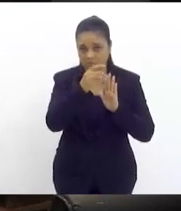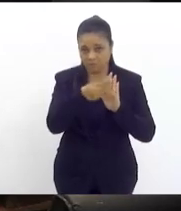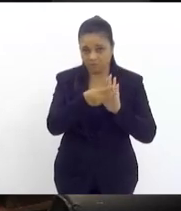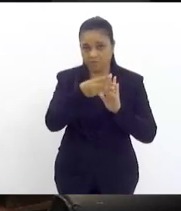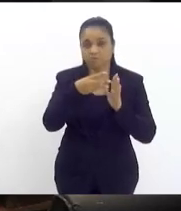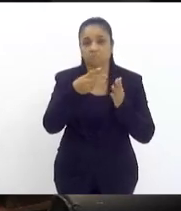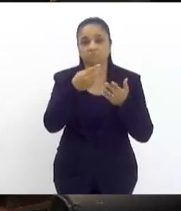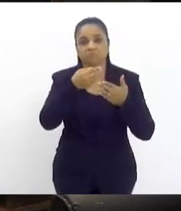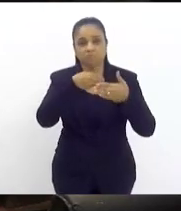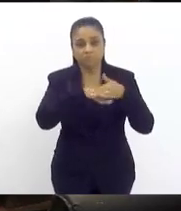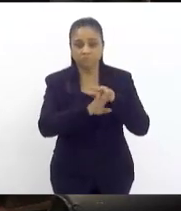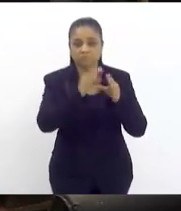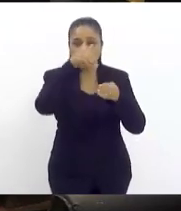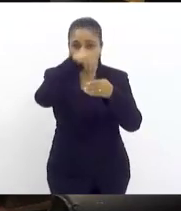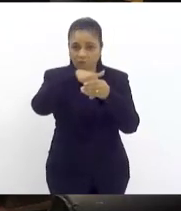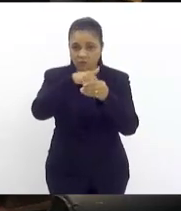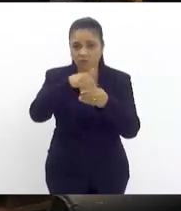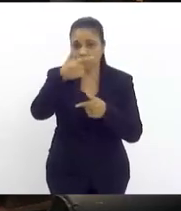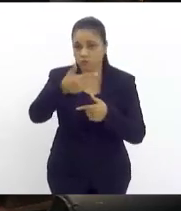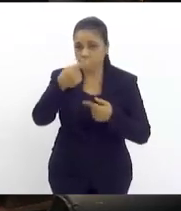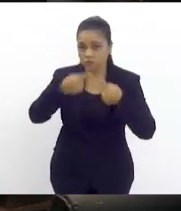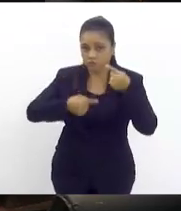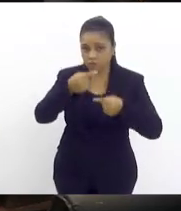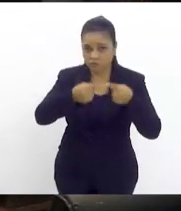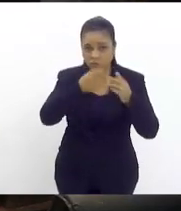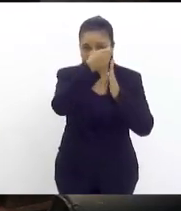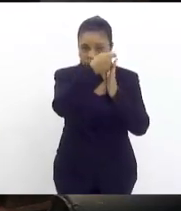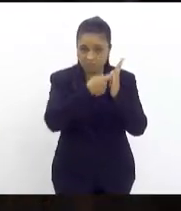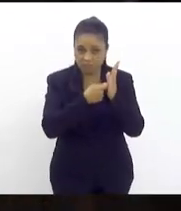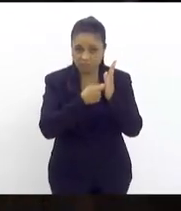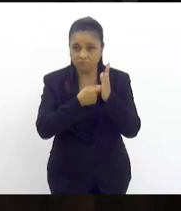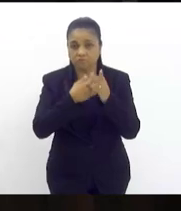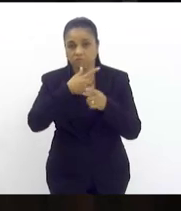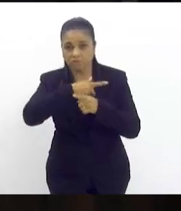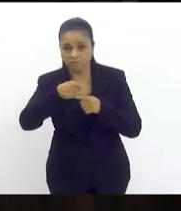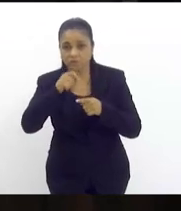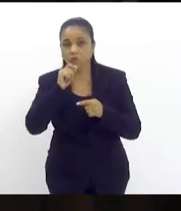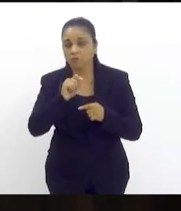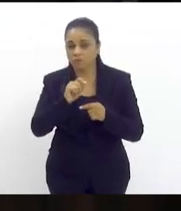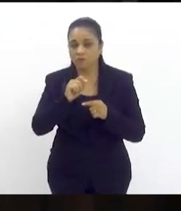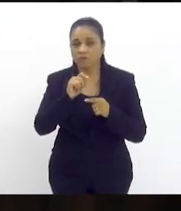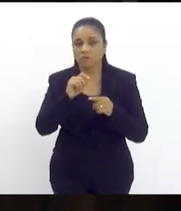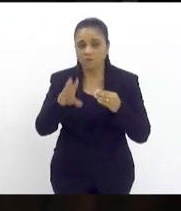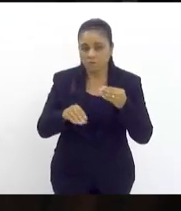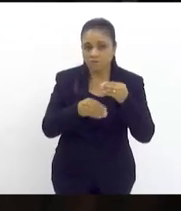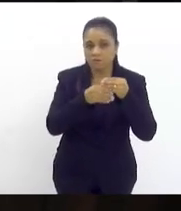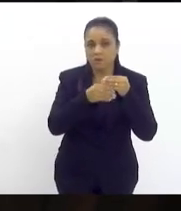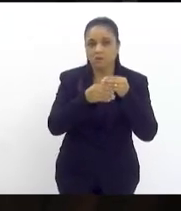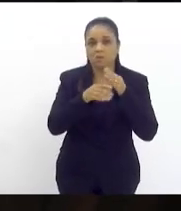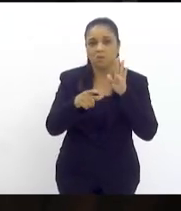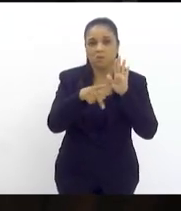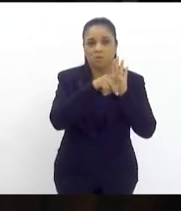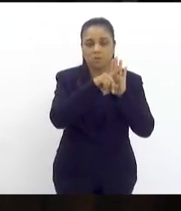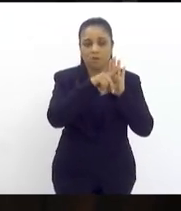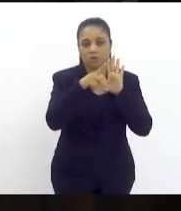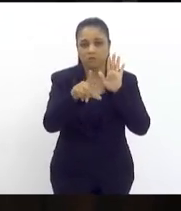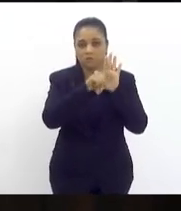ordinária, em votação, em segunda discussão, redação do vencido, assim emendada. Projeto de lei